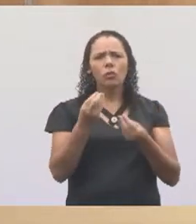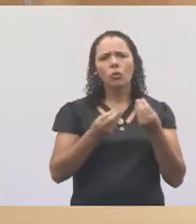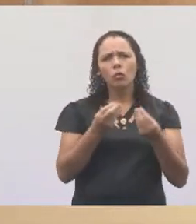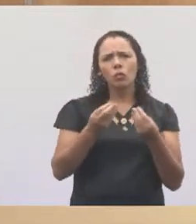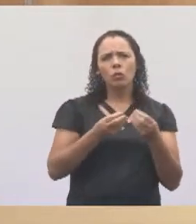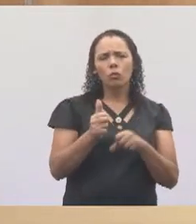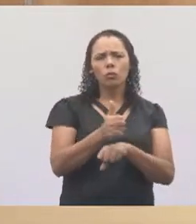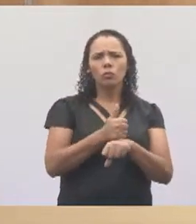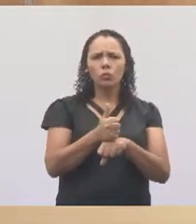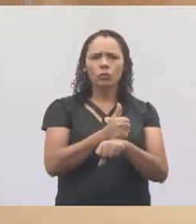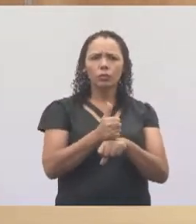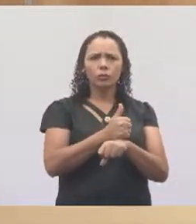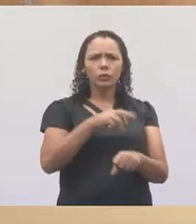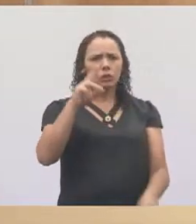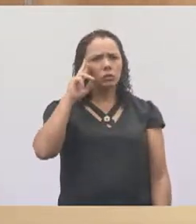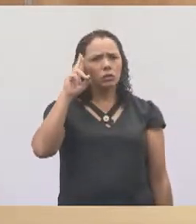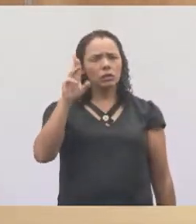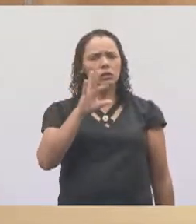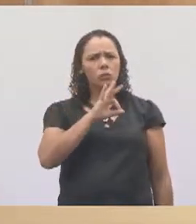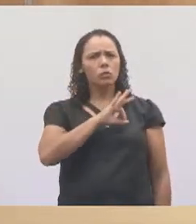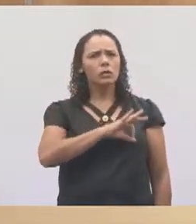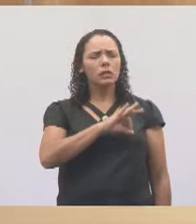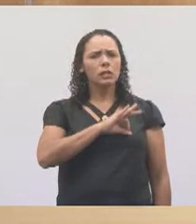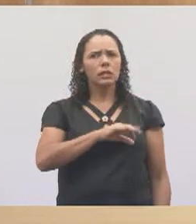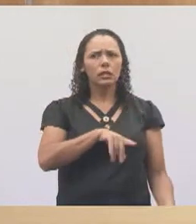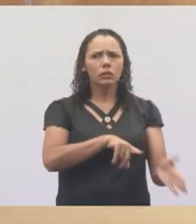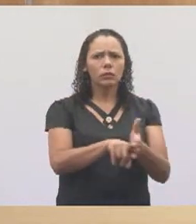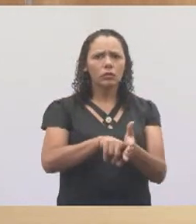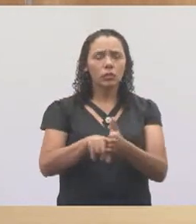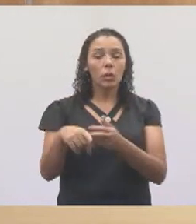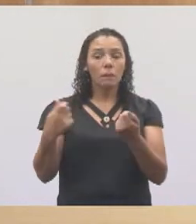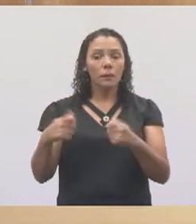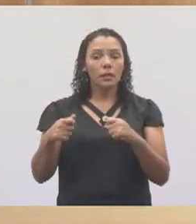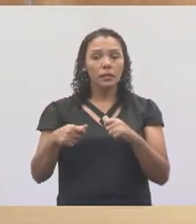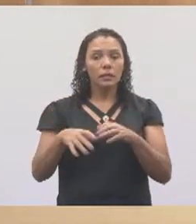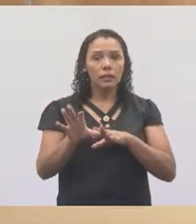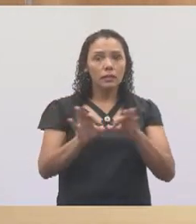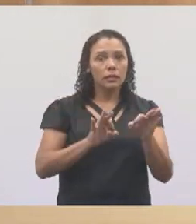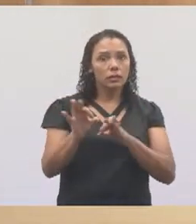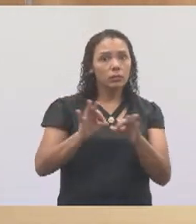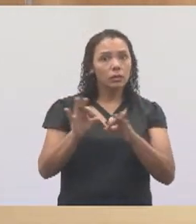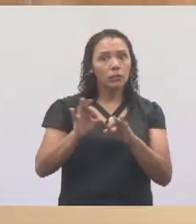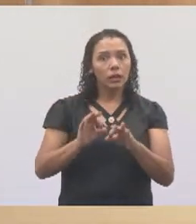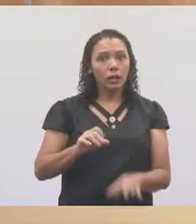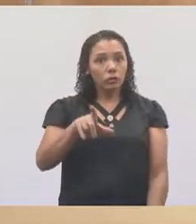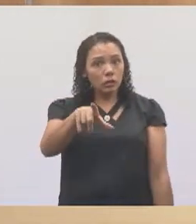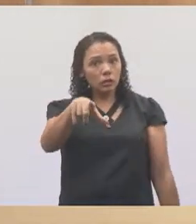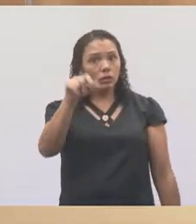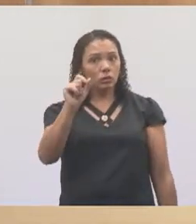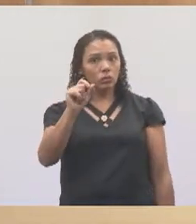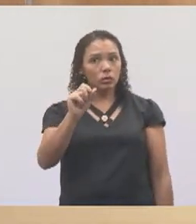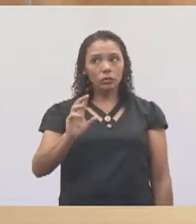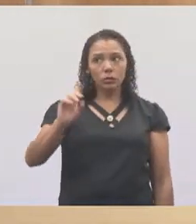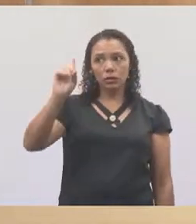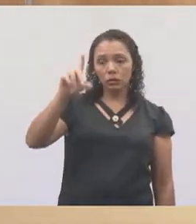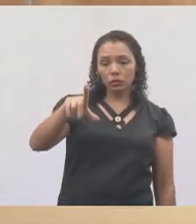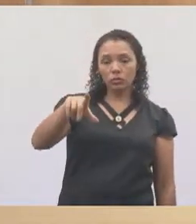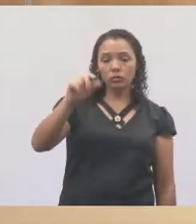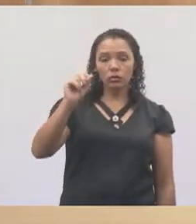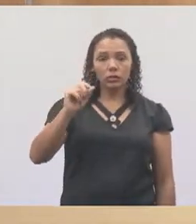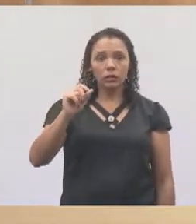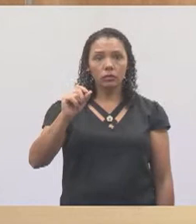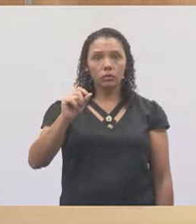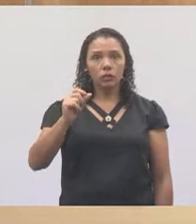um investigador, ele tem que ser preparado e vocacionado para assumir a segurança pública, para